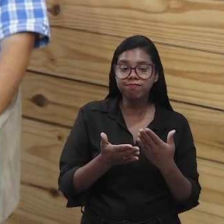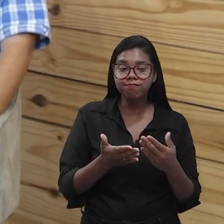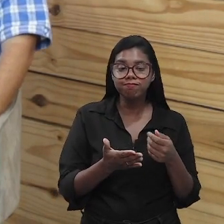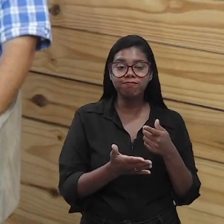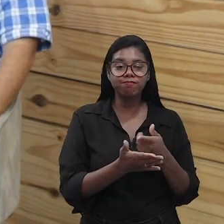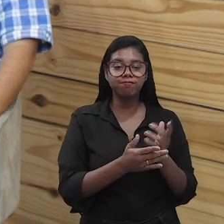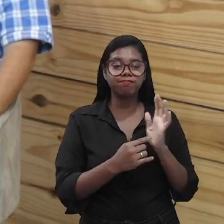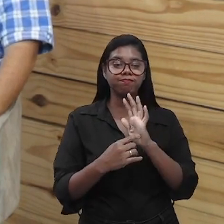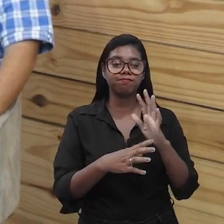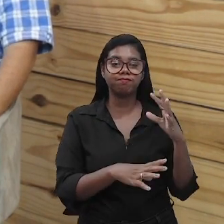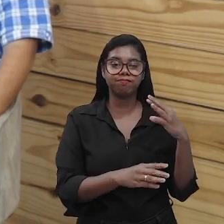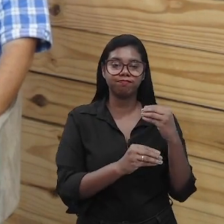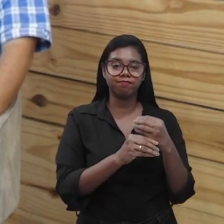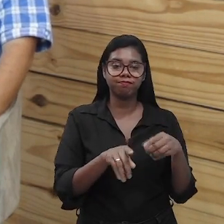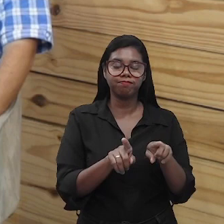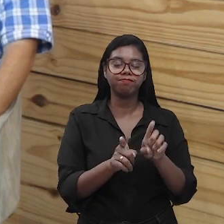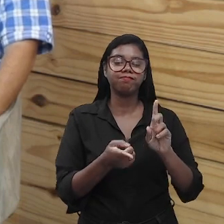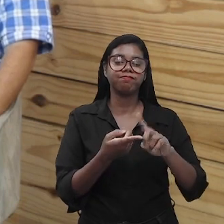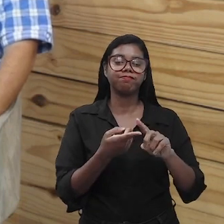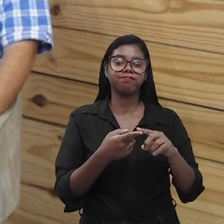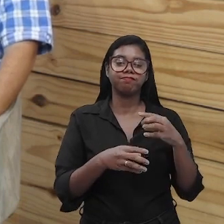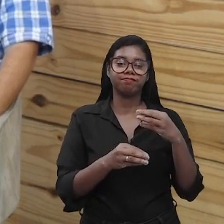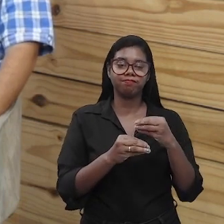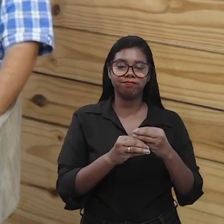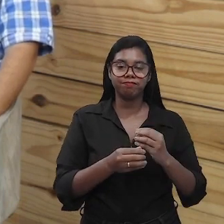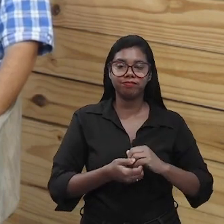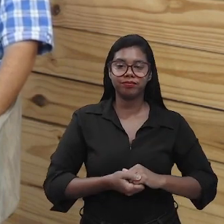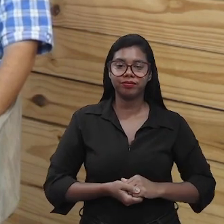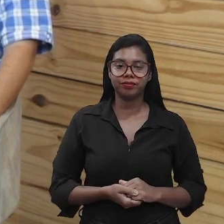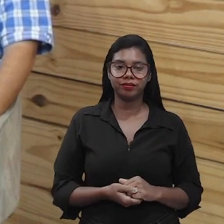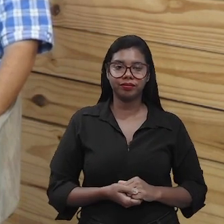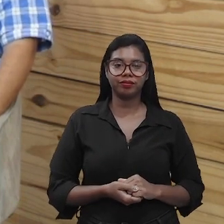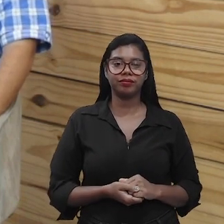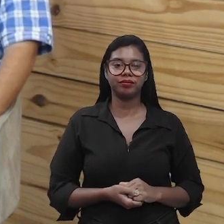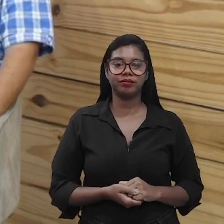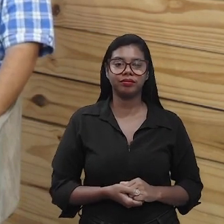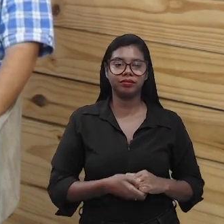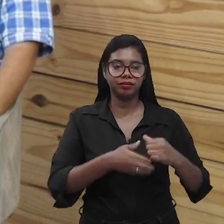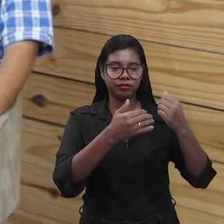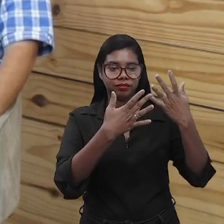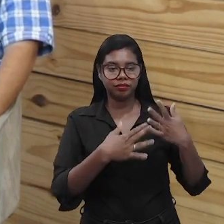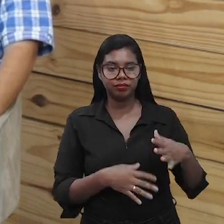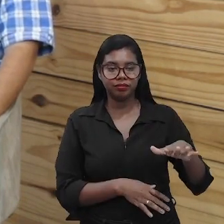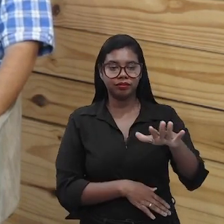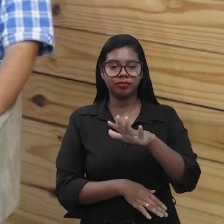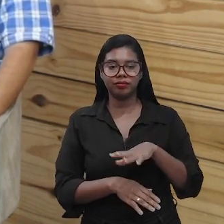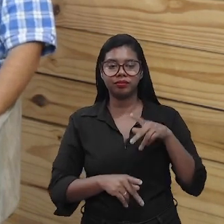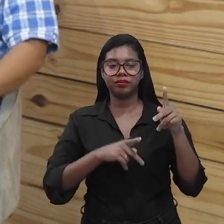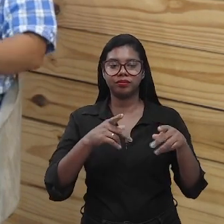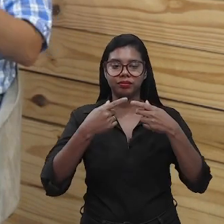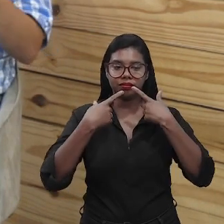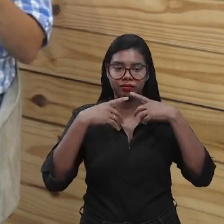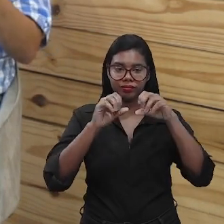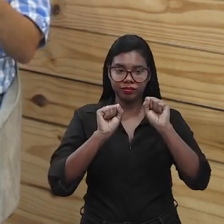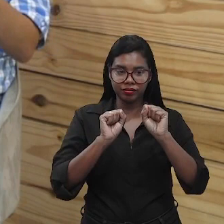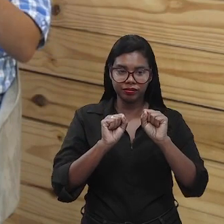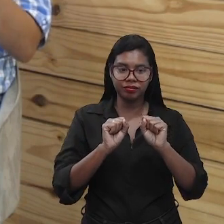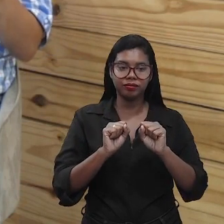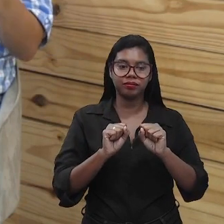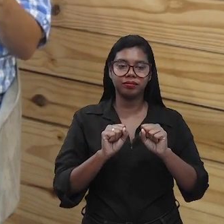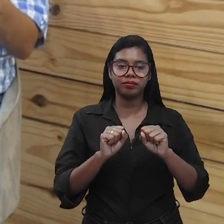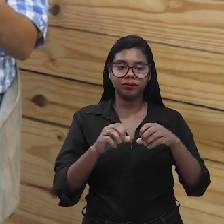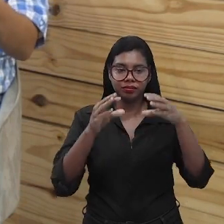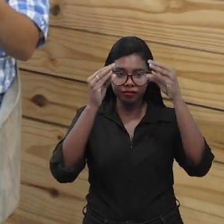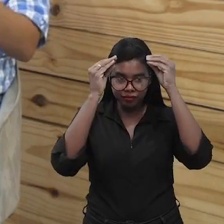Quem vai pedir leituras críticas? Então eu tento falar com esse público. Então a linguagem que eu vou utilizar, os termos que eu vou utilizar tem que